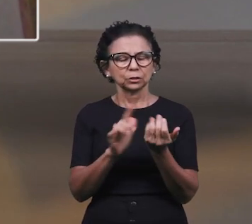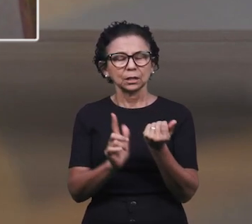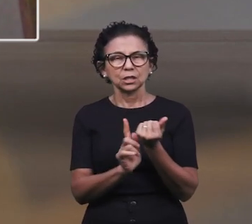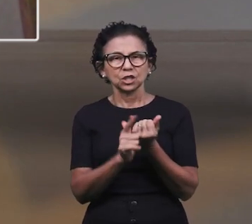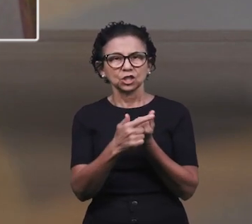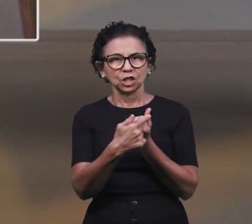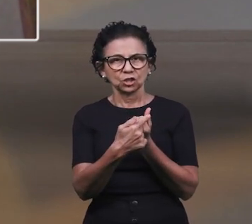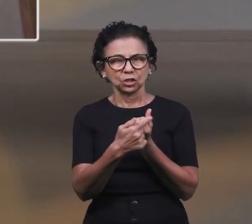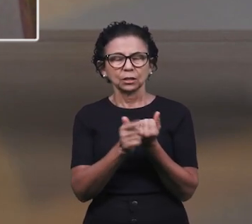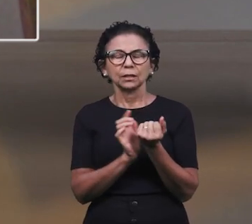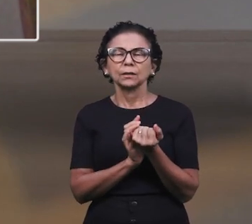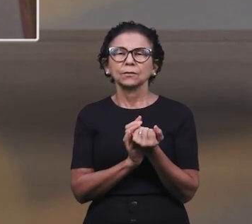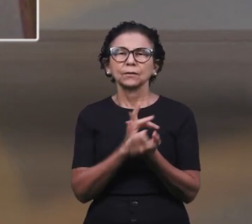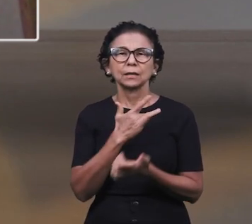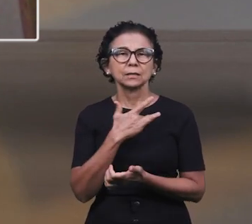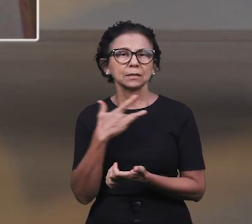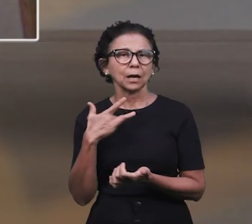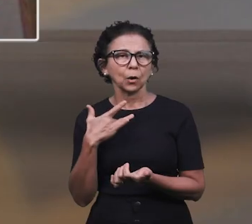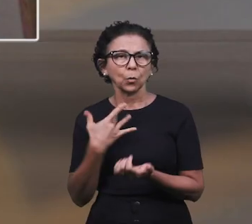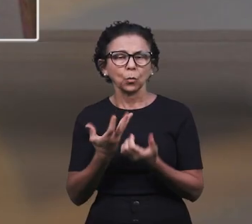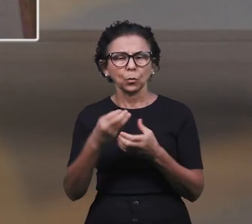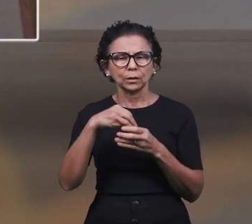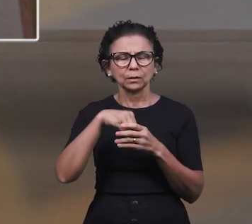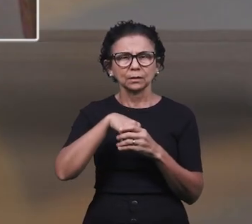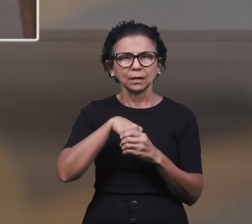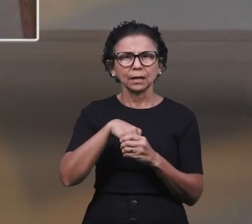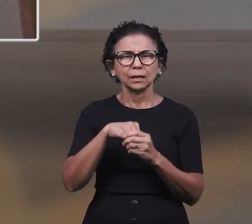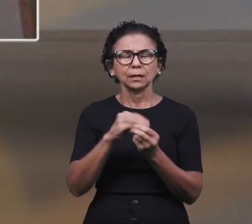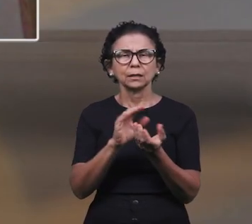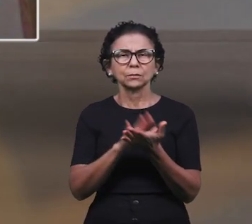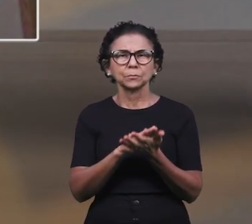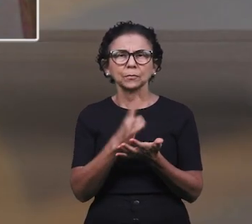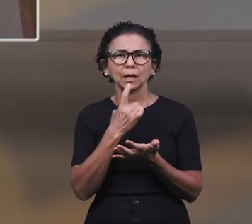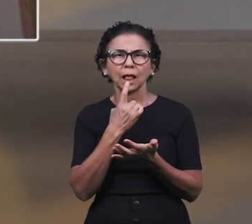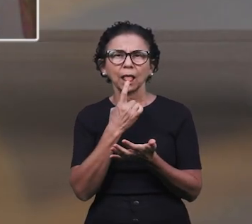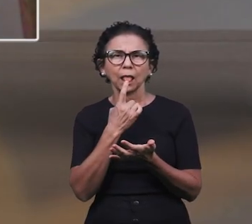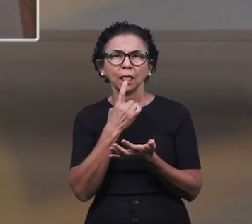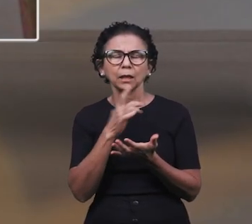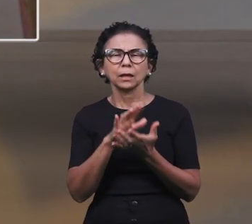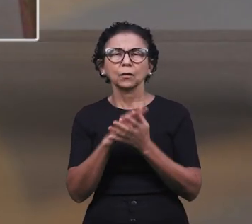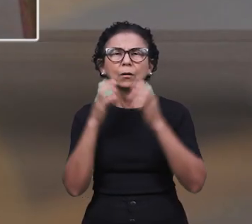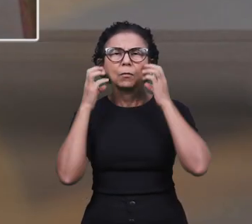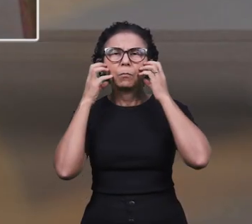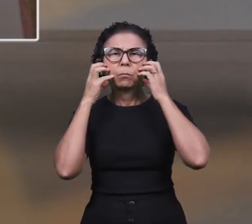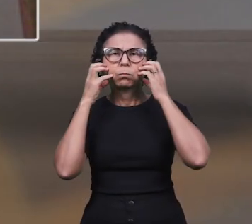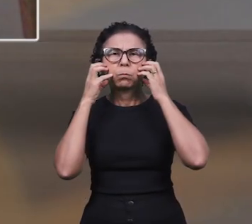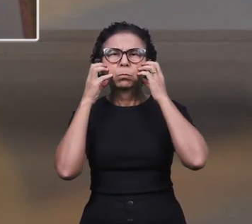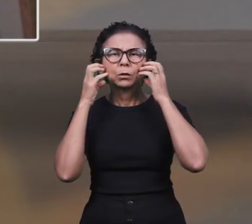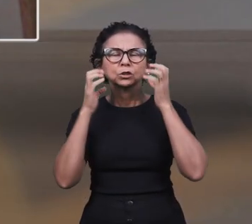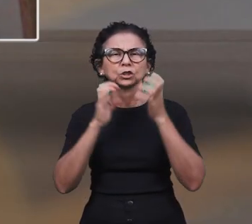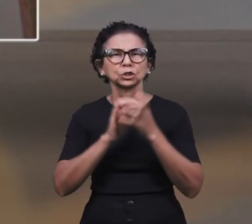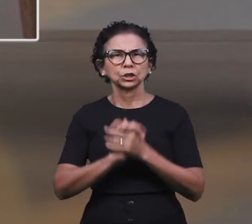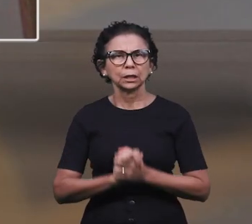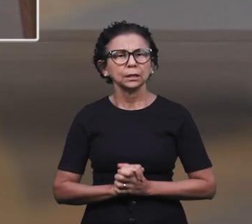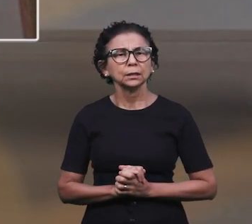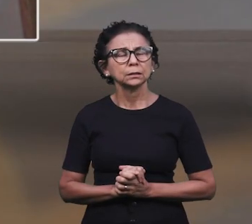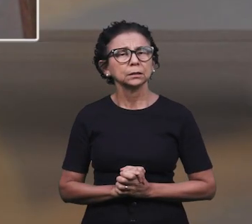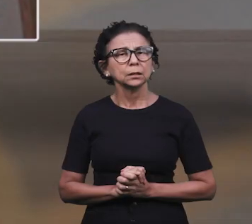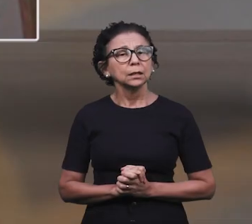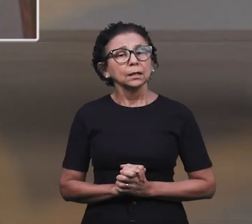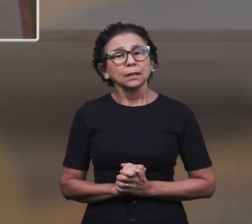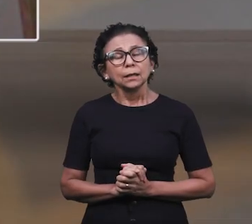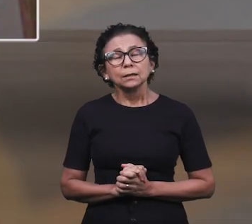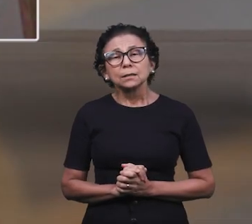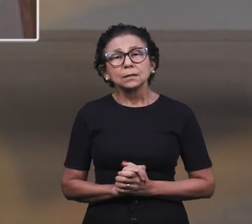da gengiva, de toda a mucosa, a língua, a bochecha, e isso através de